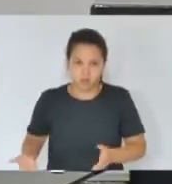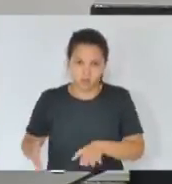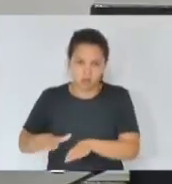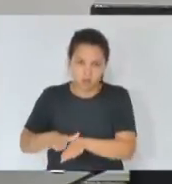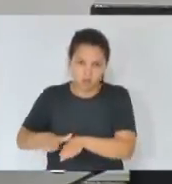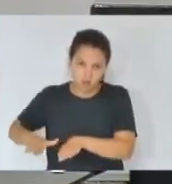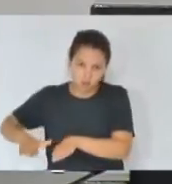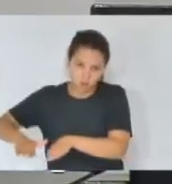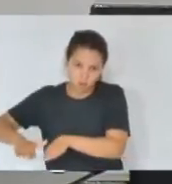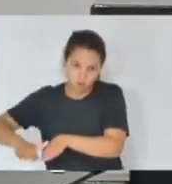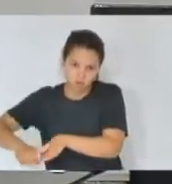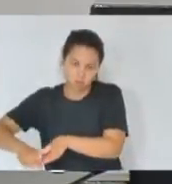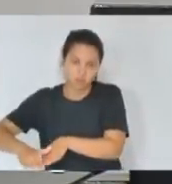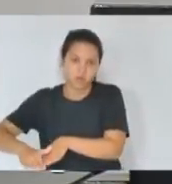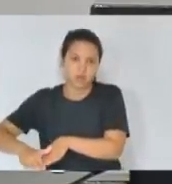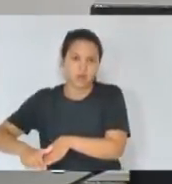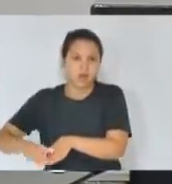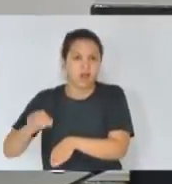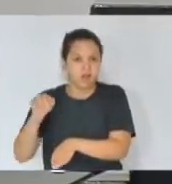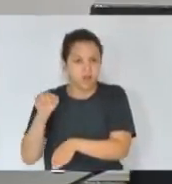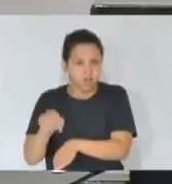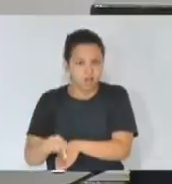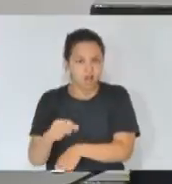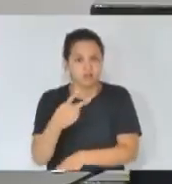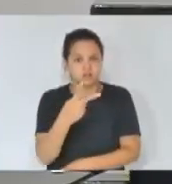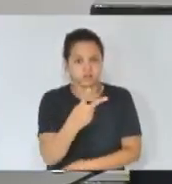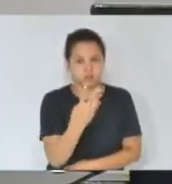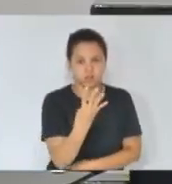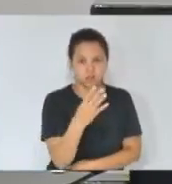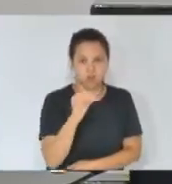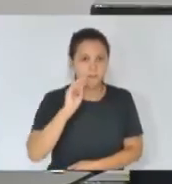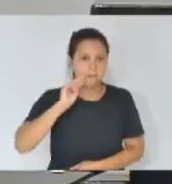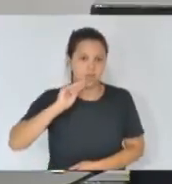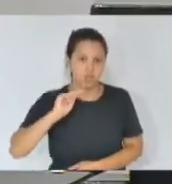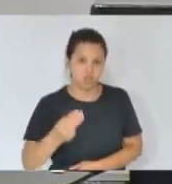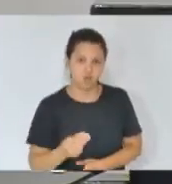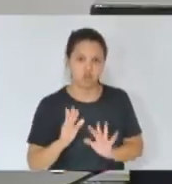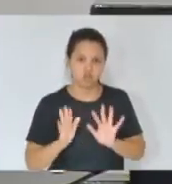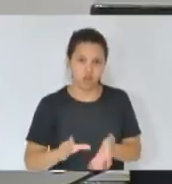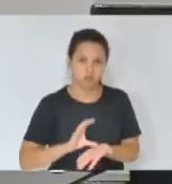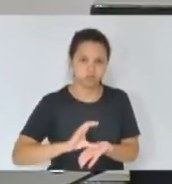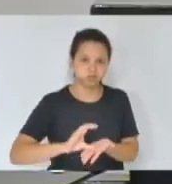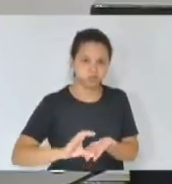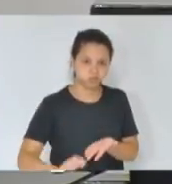lá 240 milhões, tem que terminar.